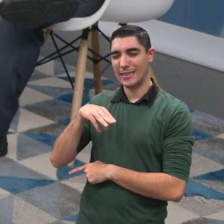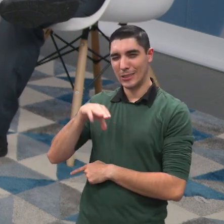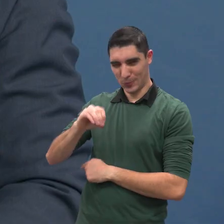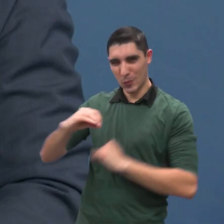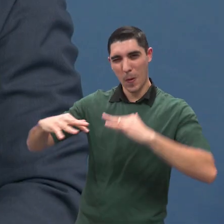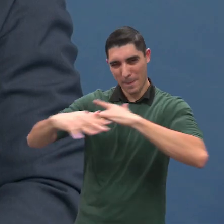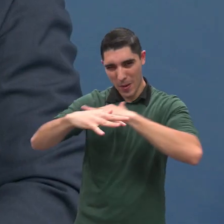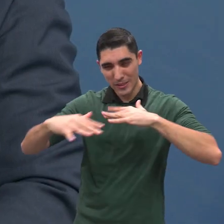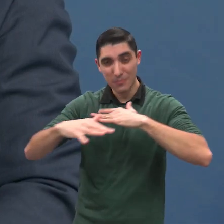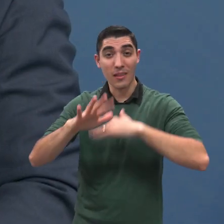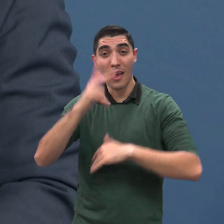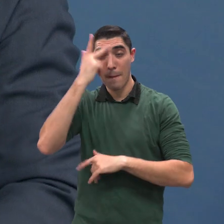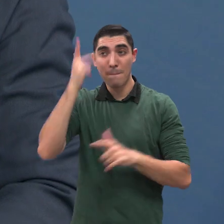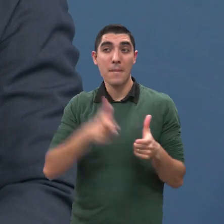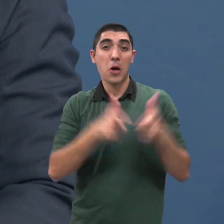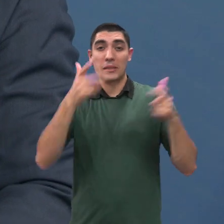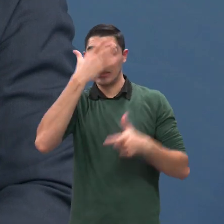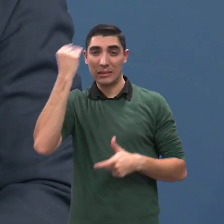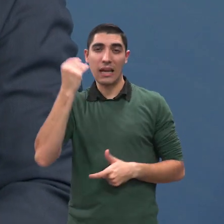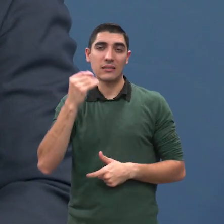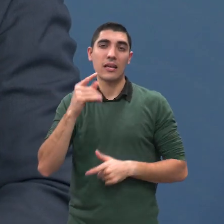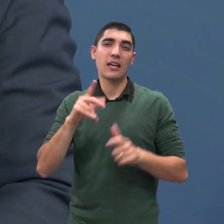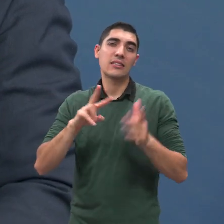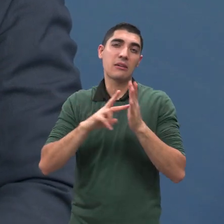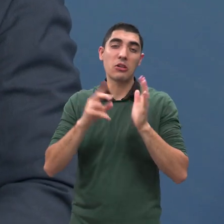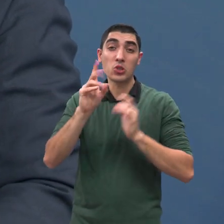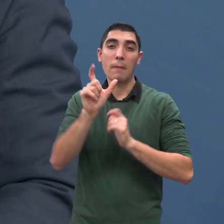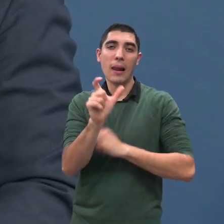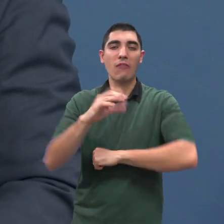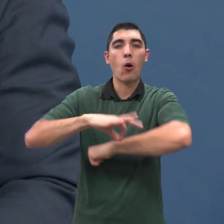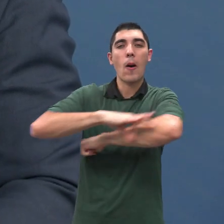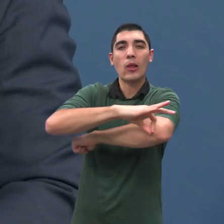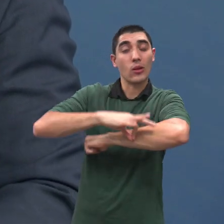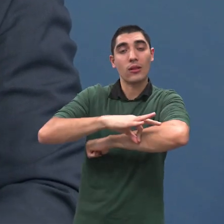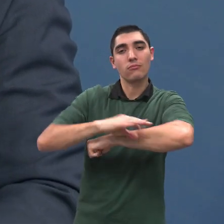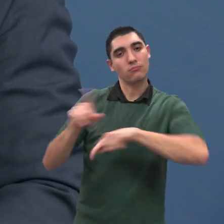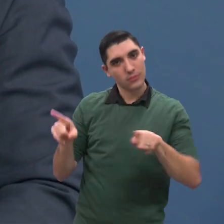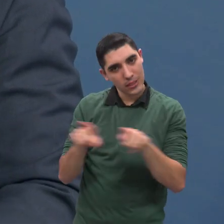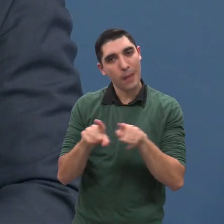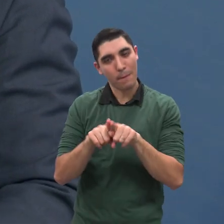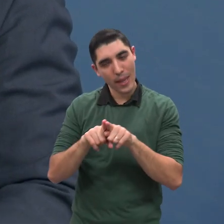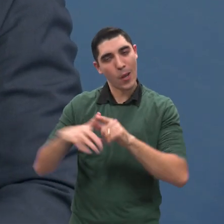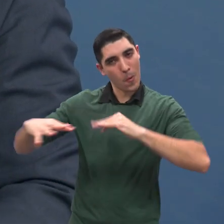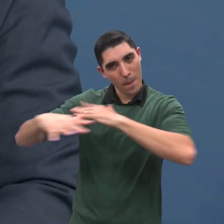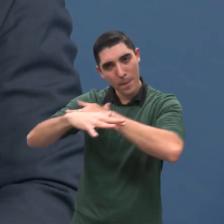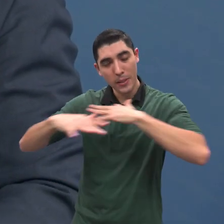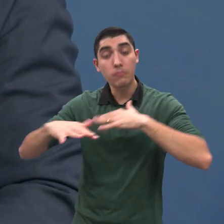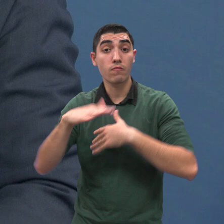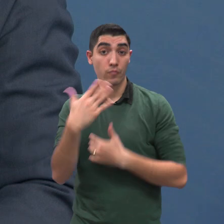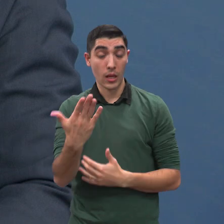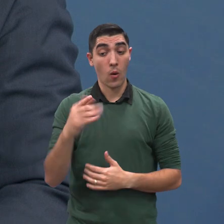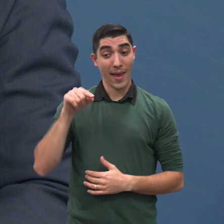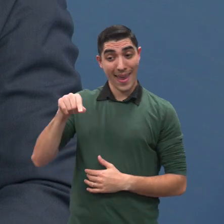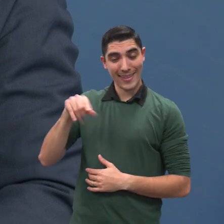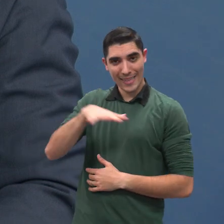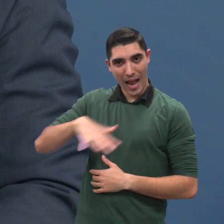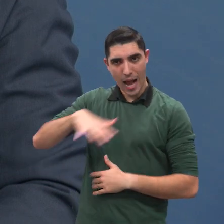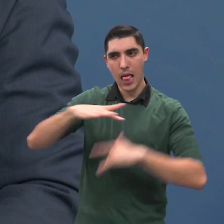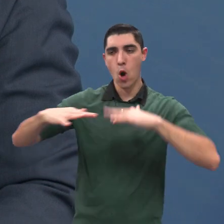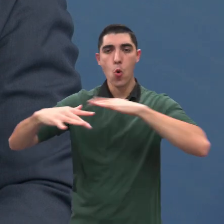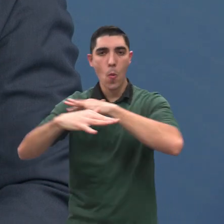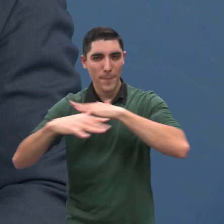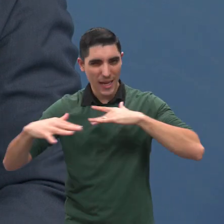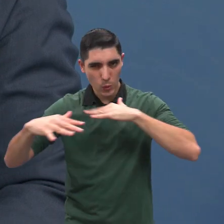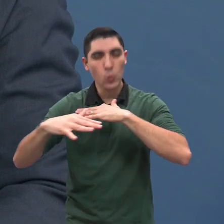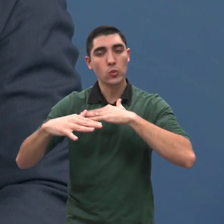arquiteto, mas esquece que todo arquiteto é arquiteto urbanista também. Então, o urbanismo estuda exatamente isso,